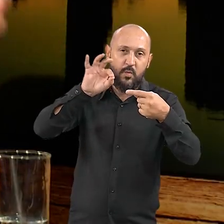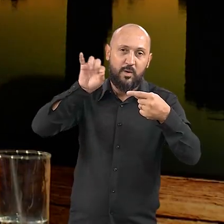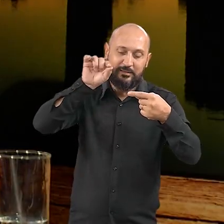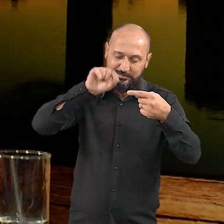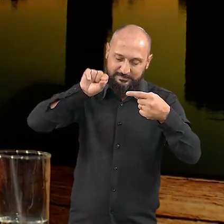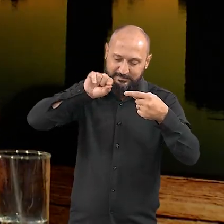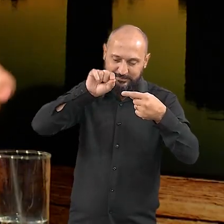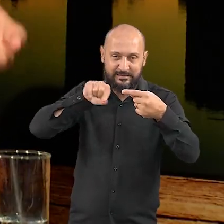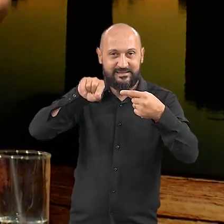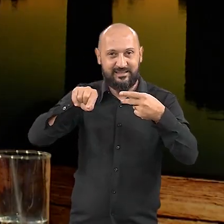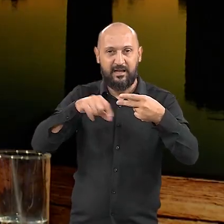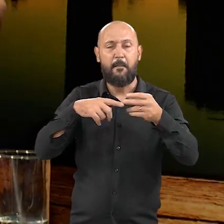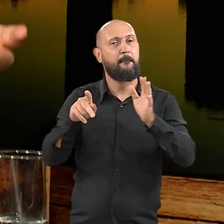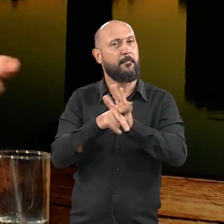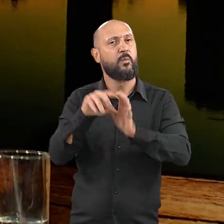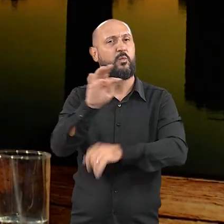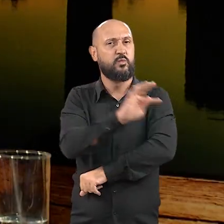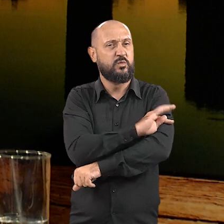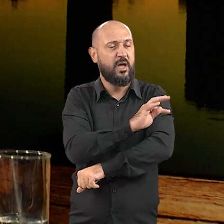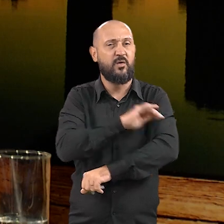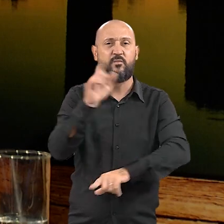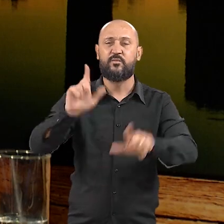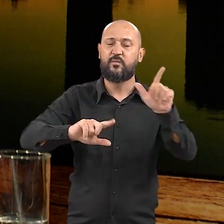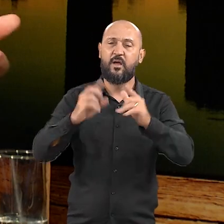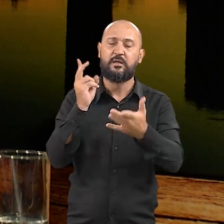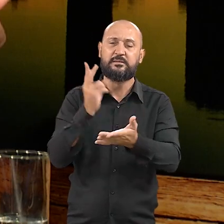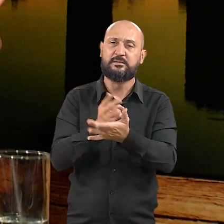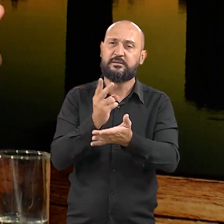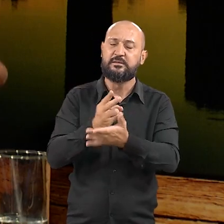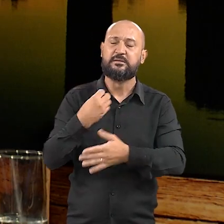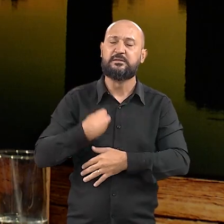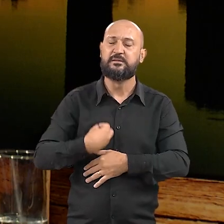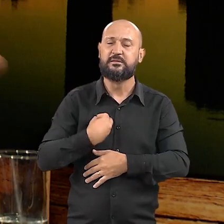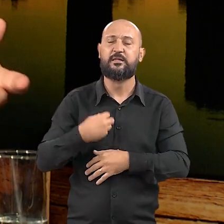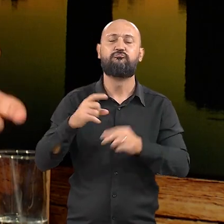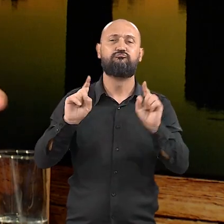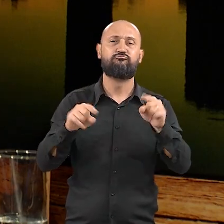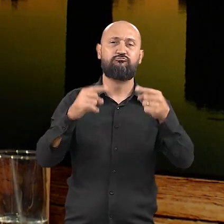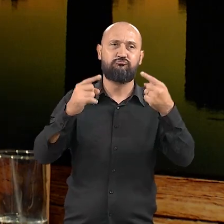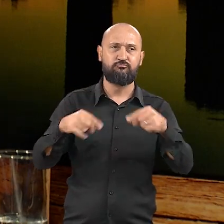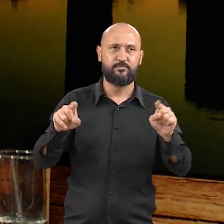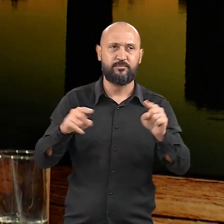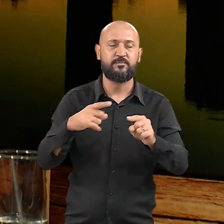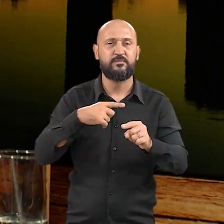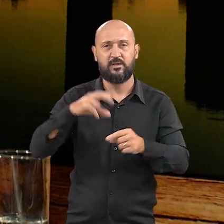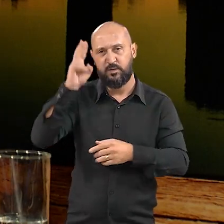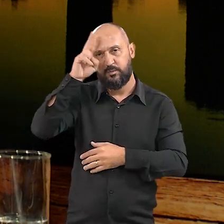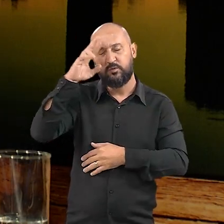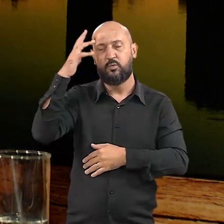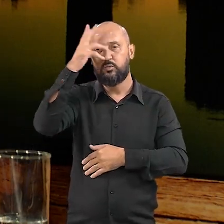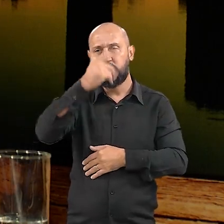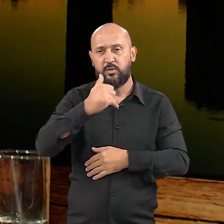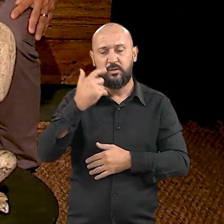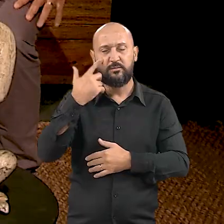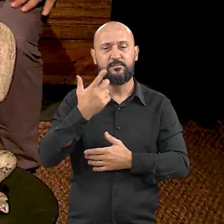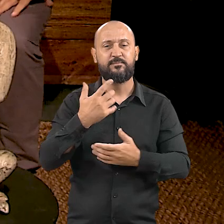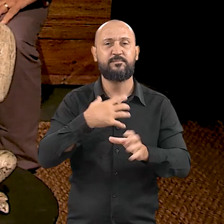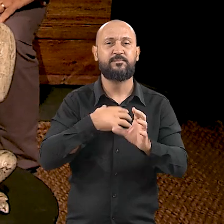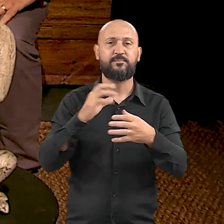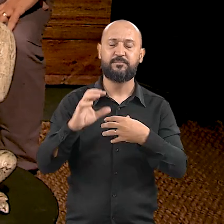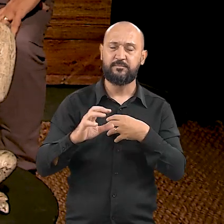Dermidjian, que é o cara técnico da televisão, que a vida inteira também é um grande músico. Ele tem uma história linda.